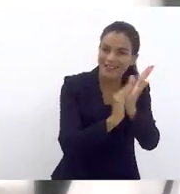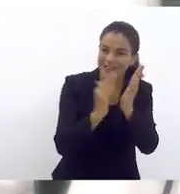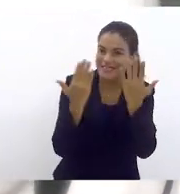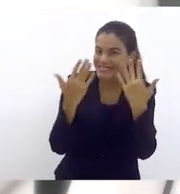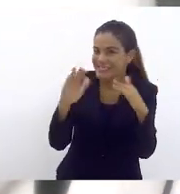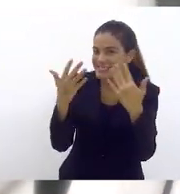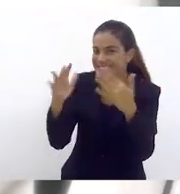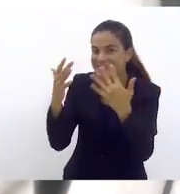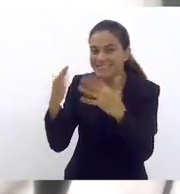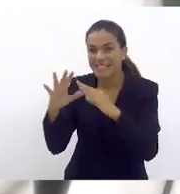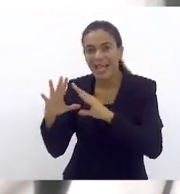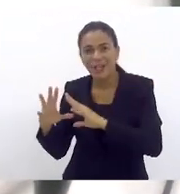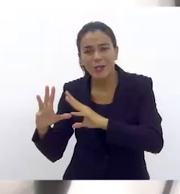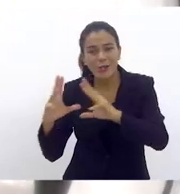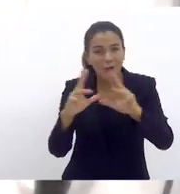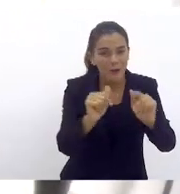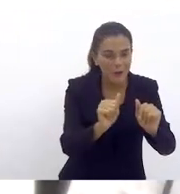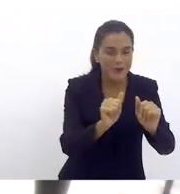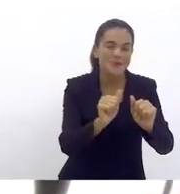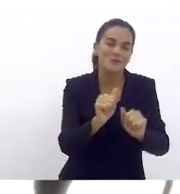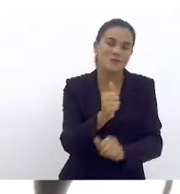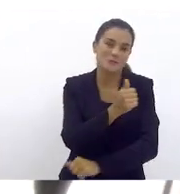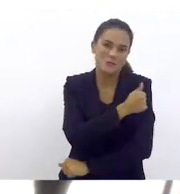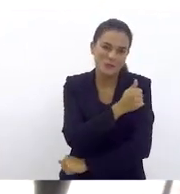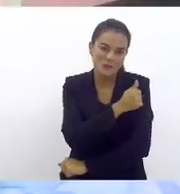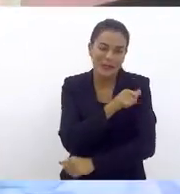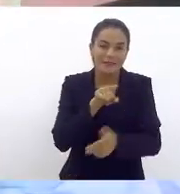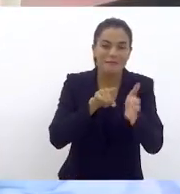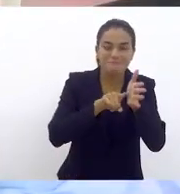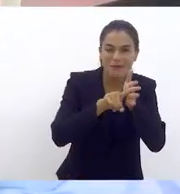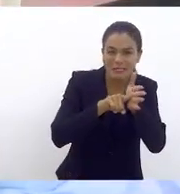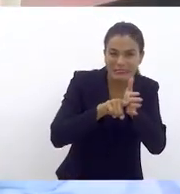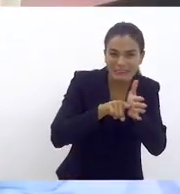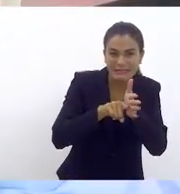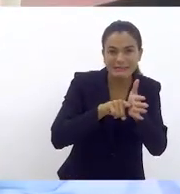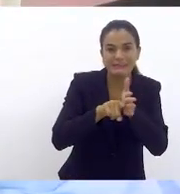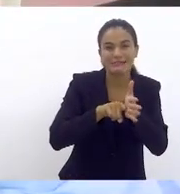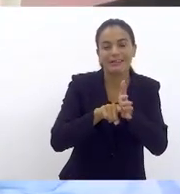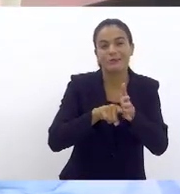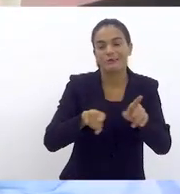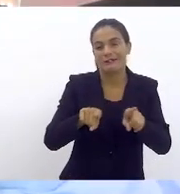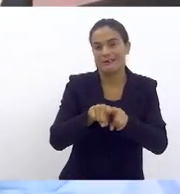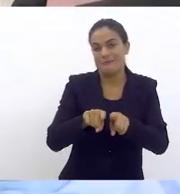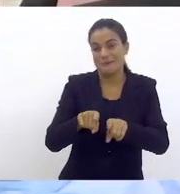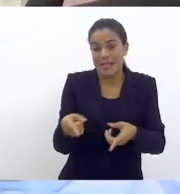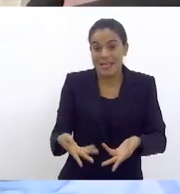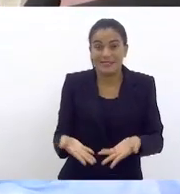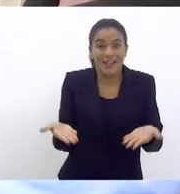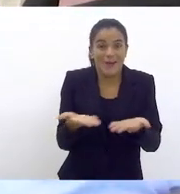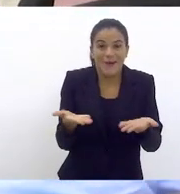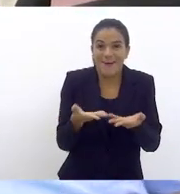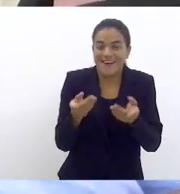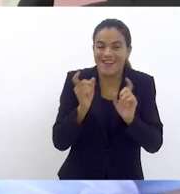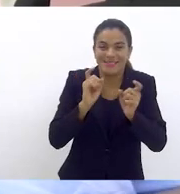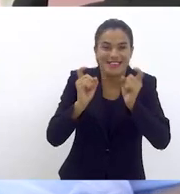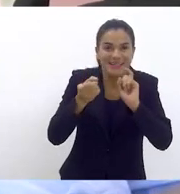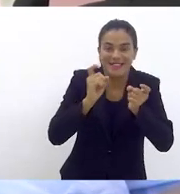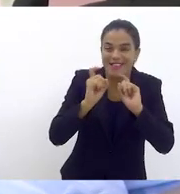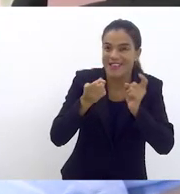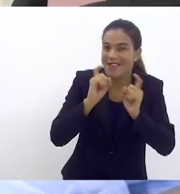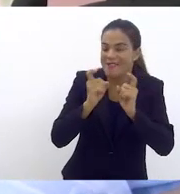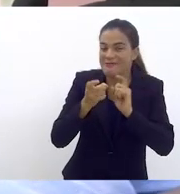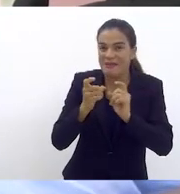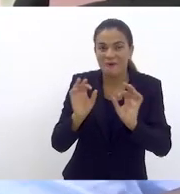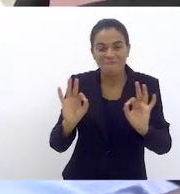presentes também os estudantes os pesquisadores a essa audiência se ela está super prestigiada eu